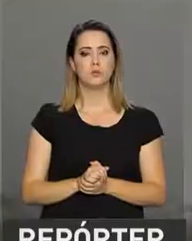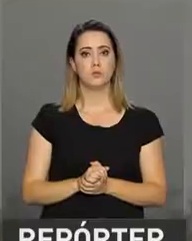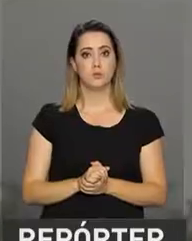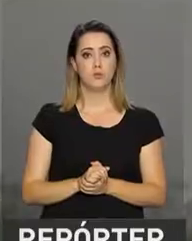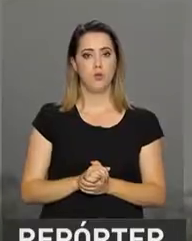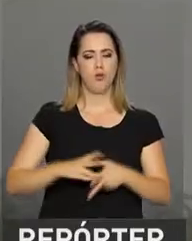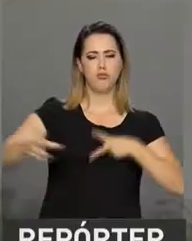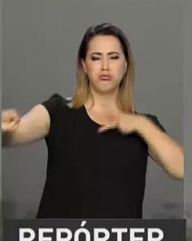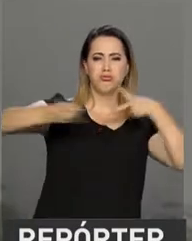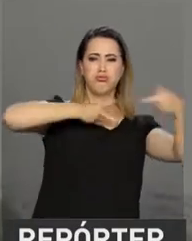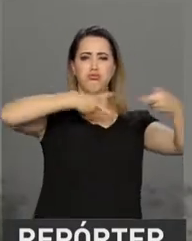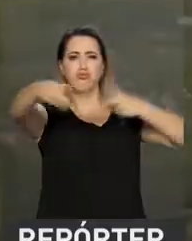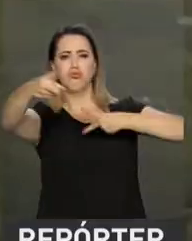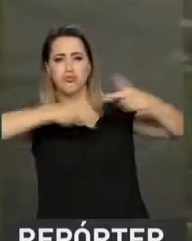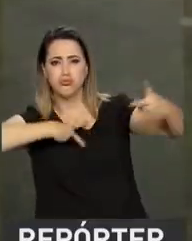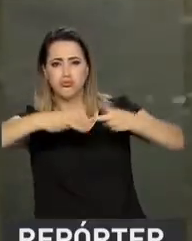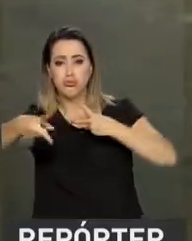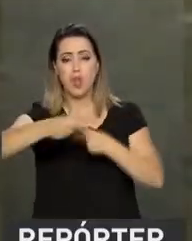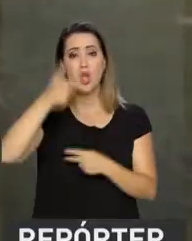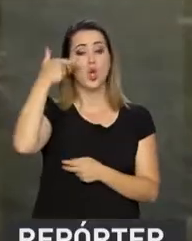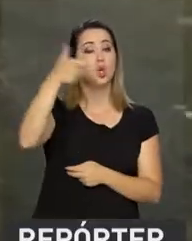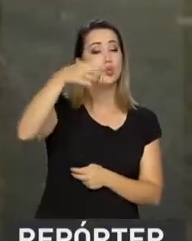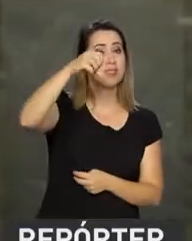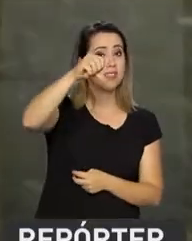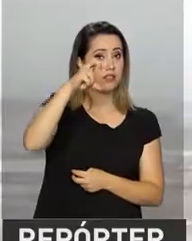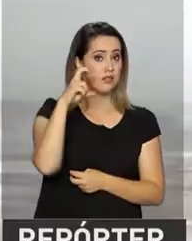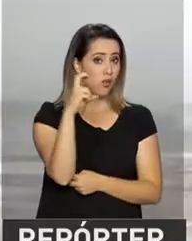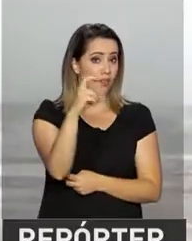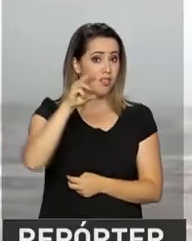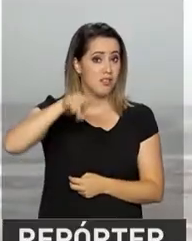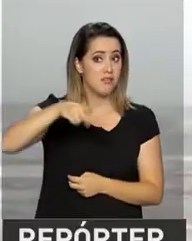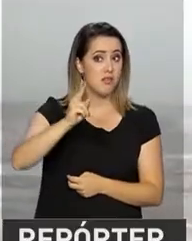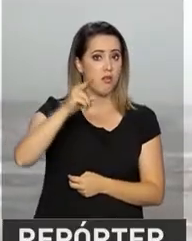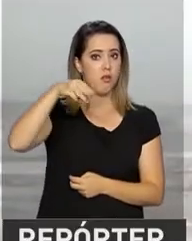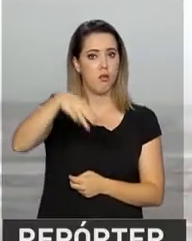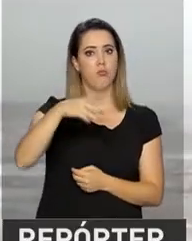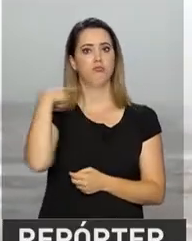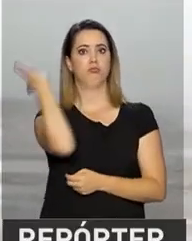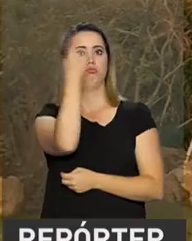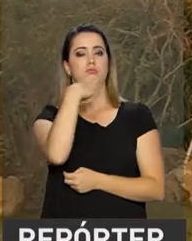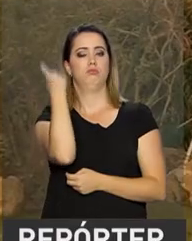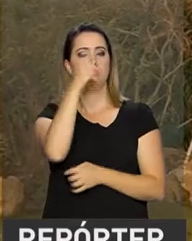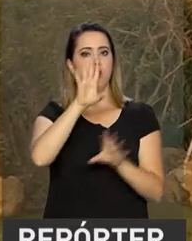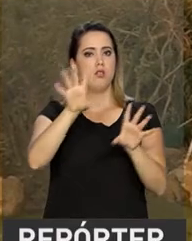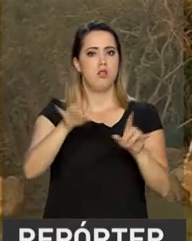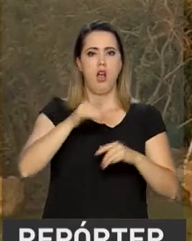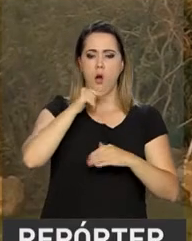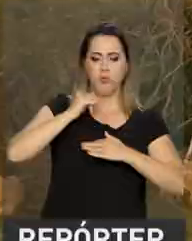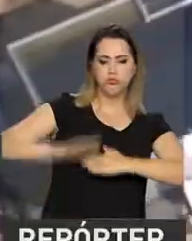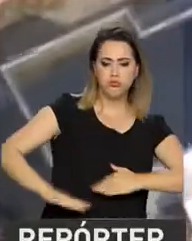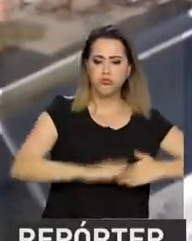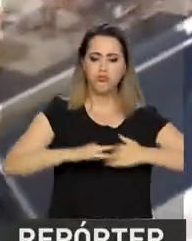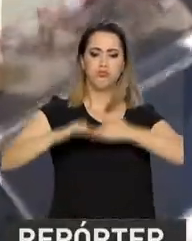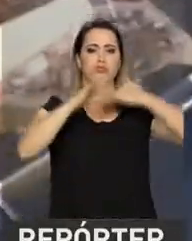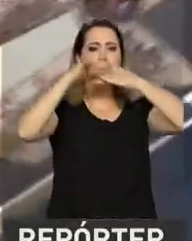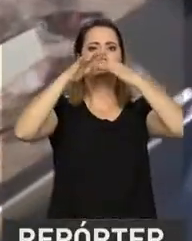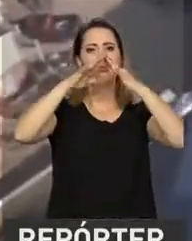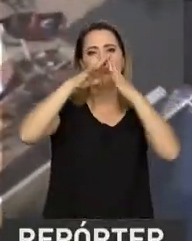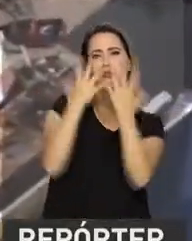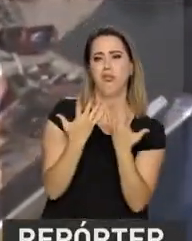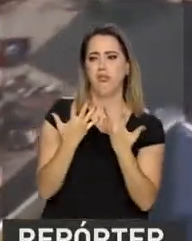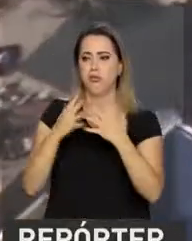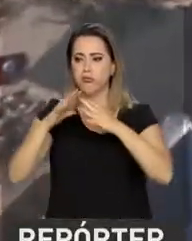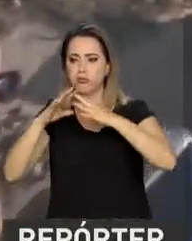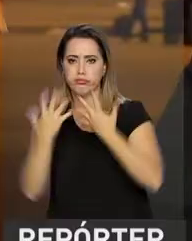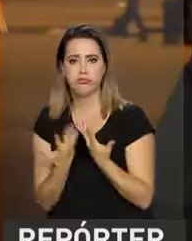Os ventos de até 295 quilômetros por hora causaram inundações e desabamentos, deixando milhares de